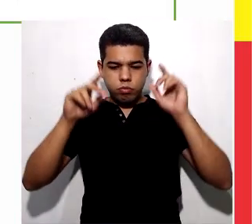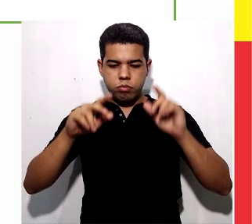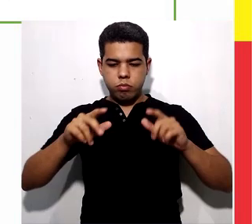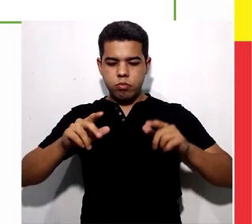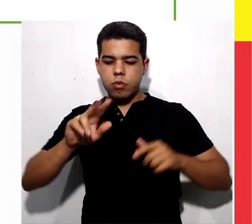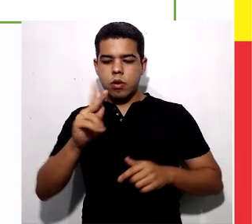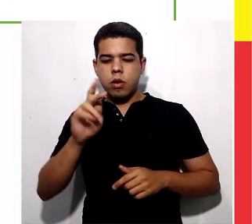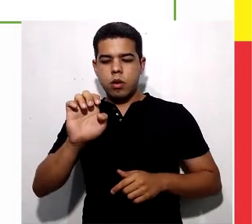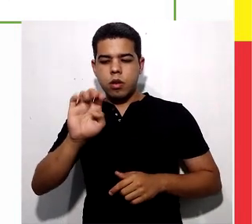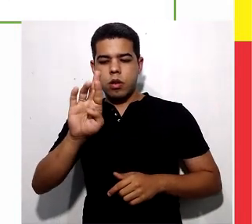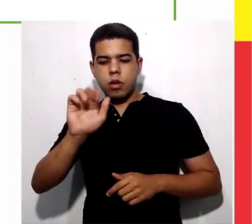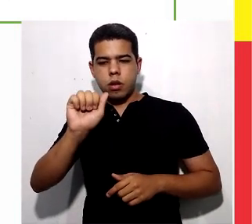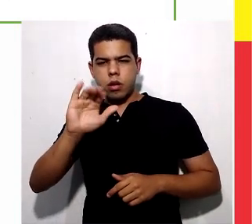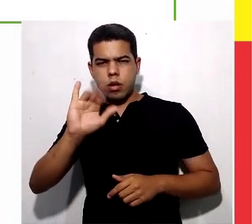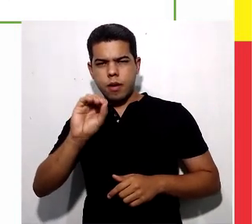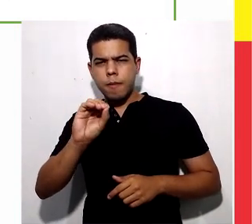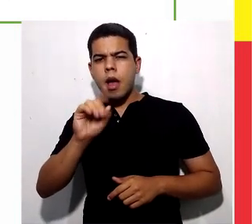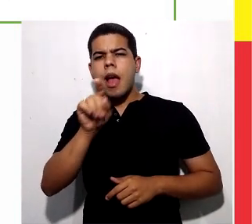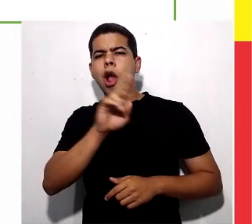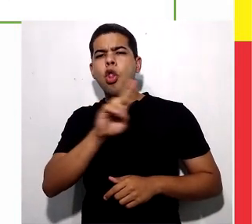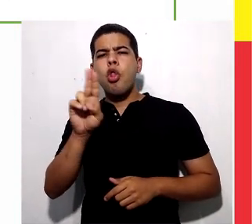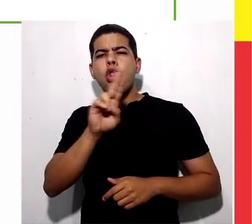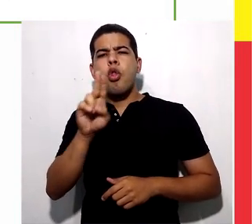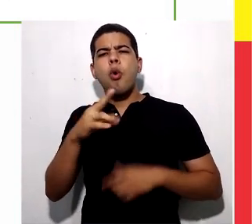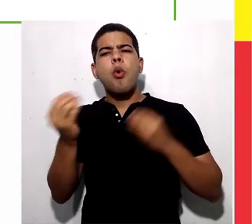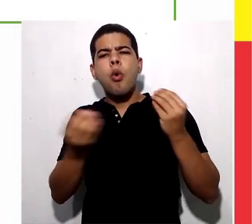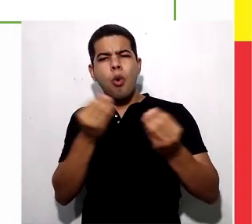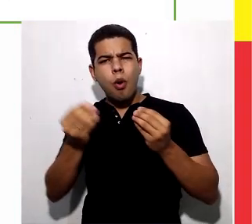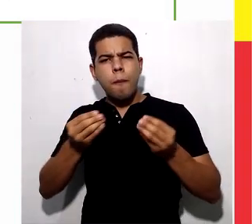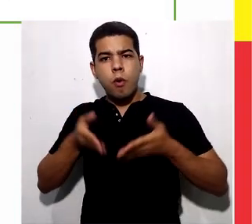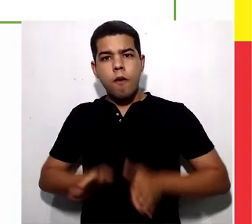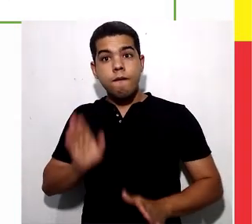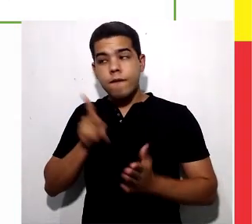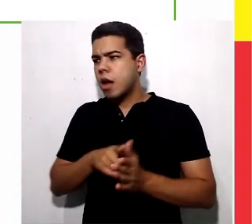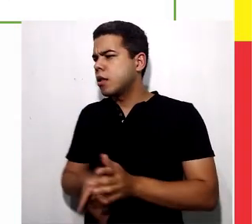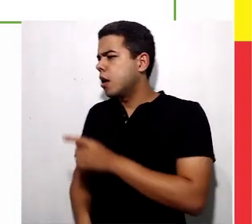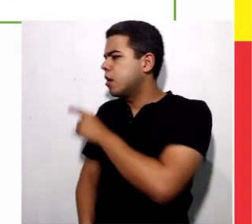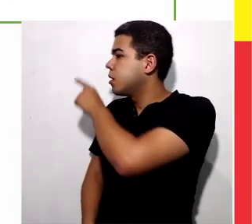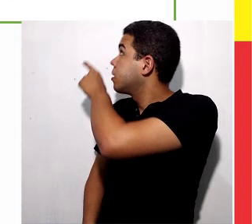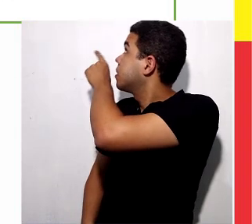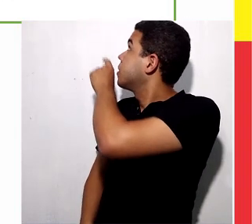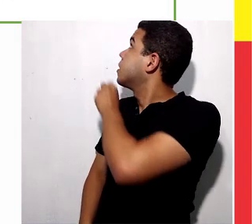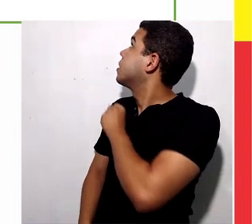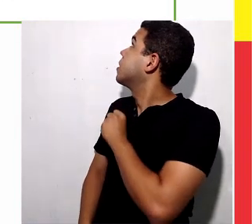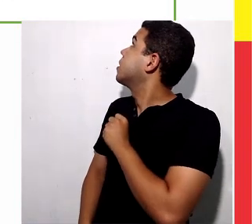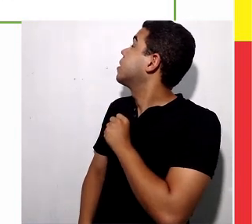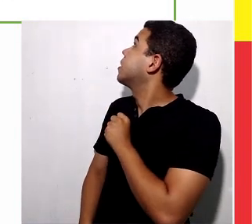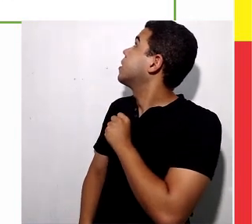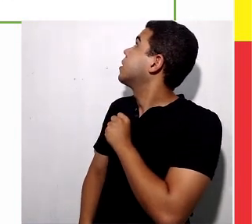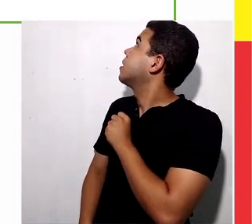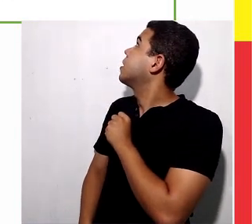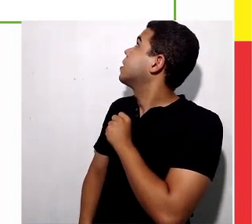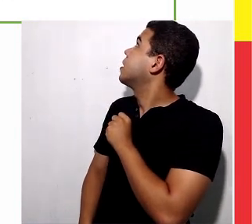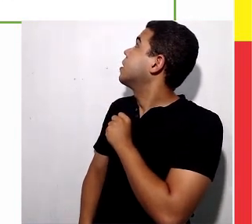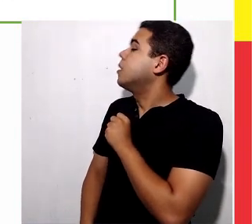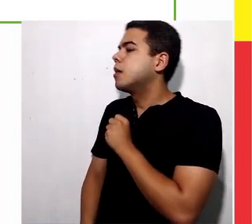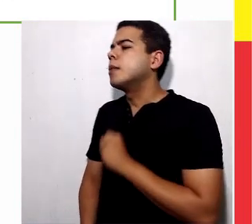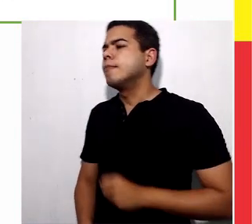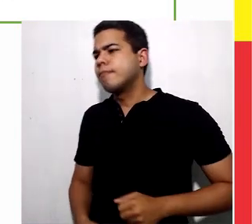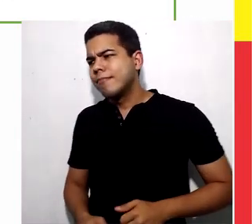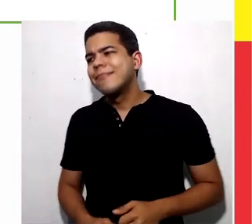Seu nome original é Chaya Pikazovna Lispector. Ao chegar ao Brasil, ao chegar em Pernambuco, o